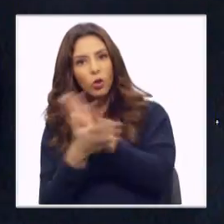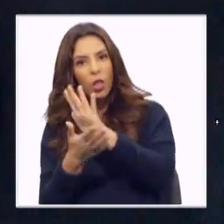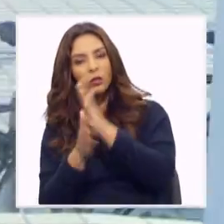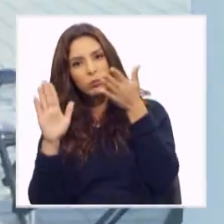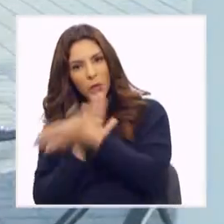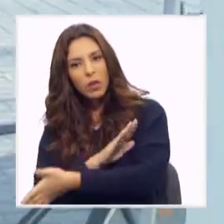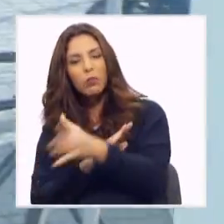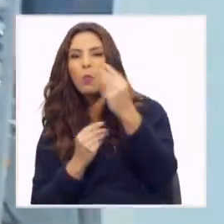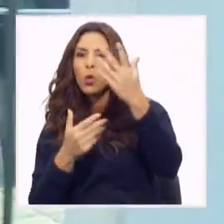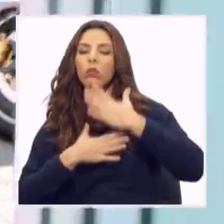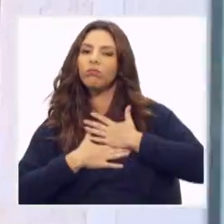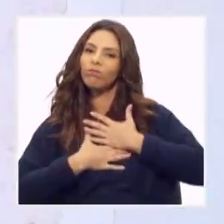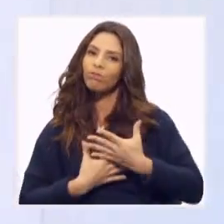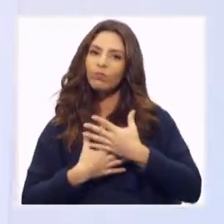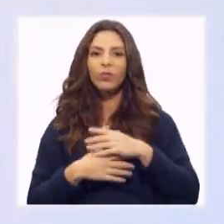muita dedicação.